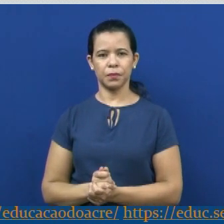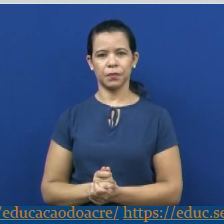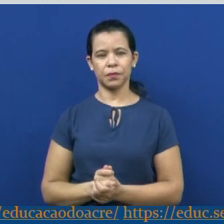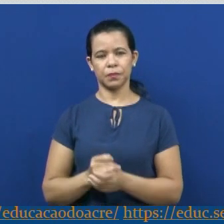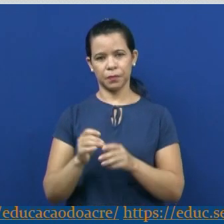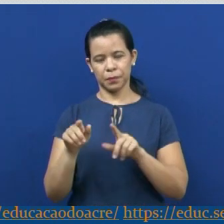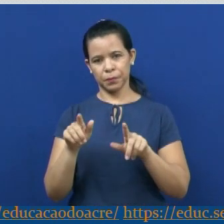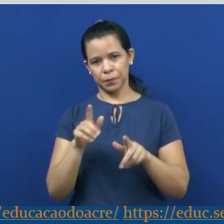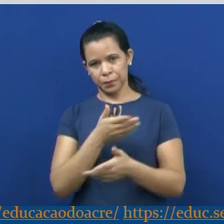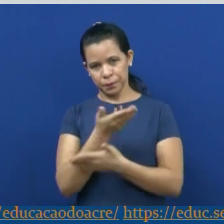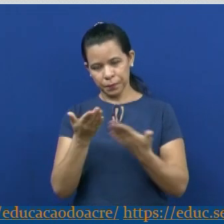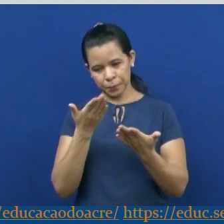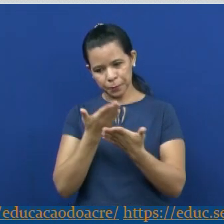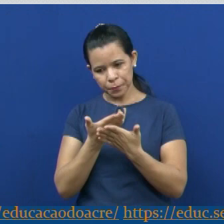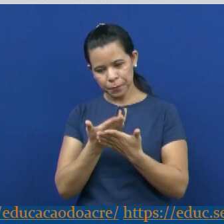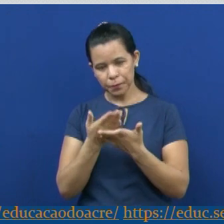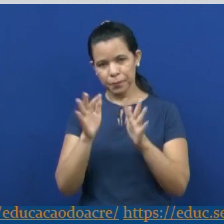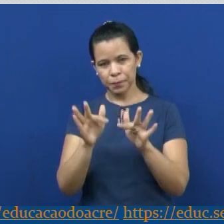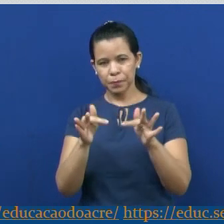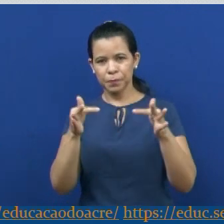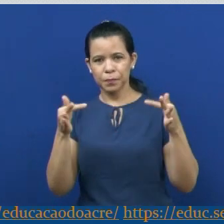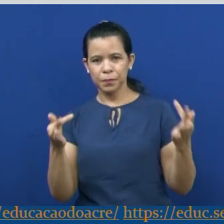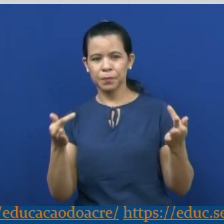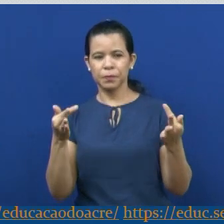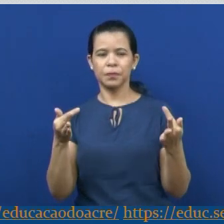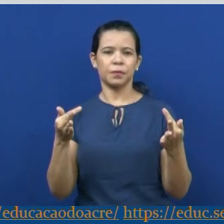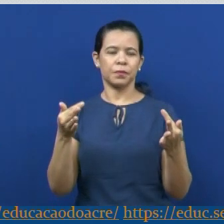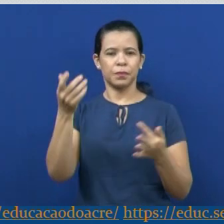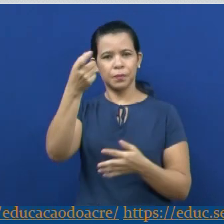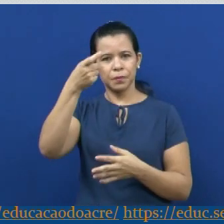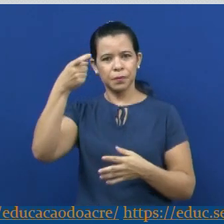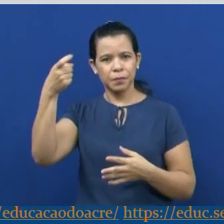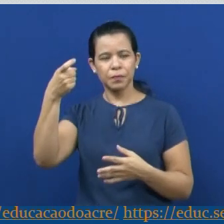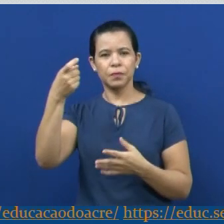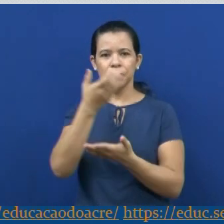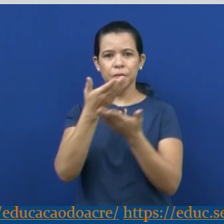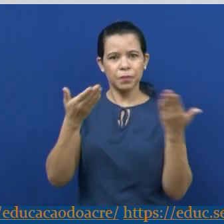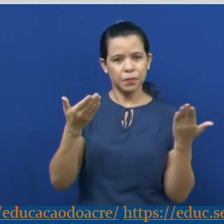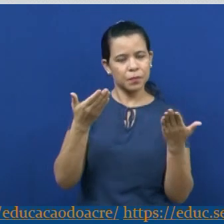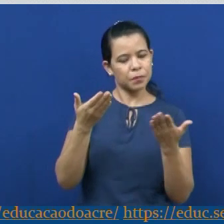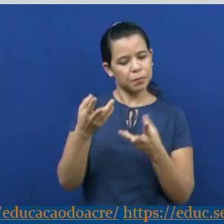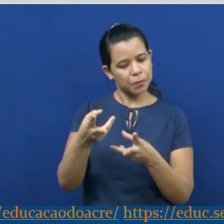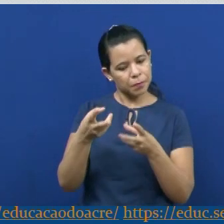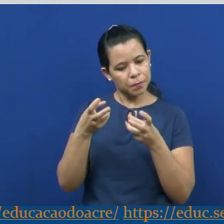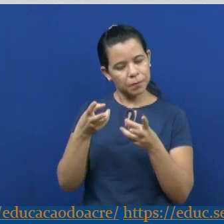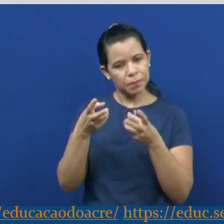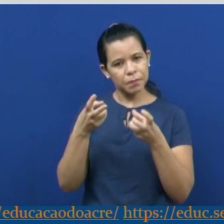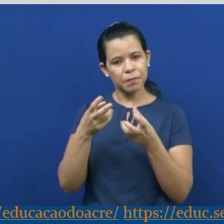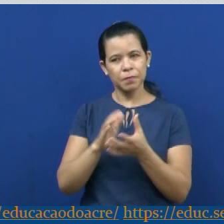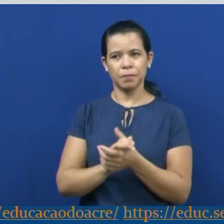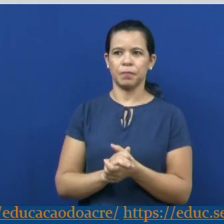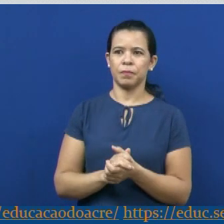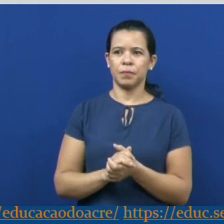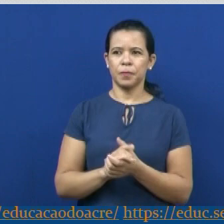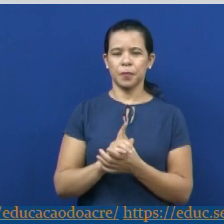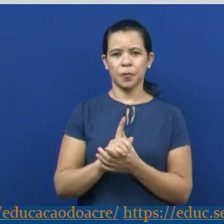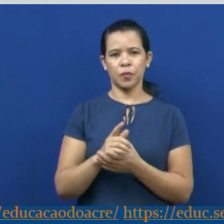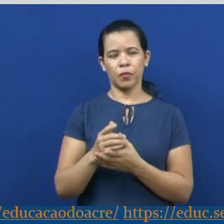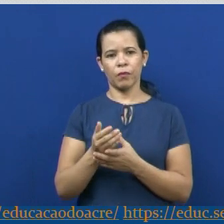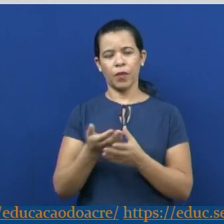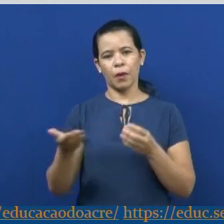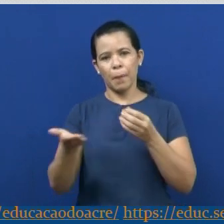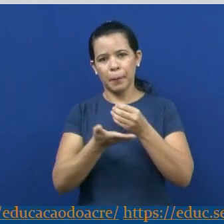Trabalhando a função exponencial e os conceitos de função exponencial, vocês percebem que, ao eliminarmos a